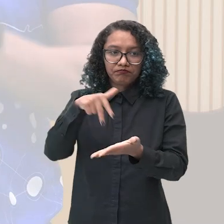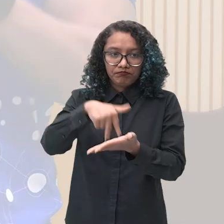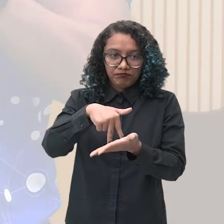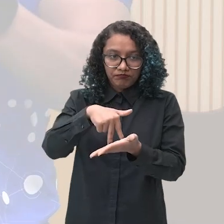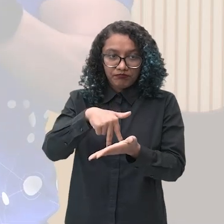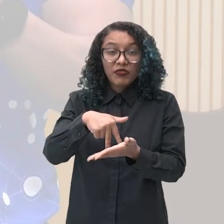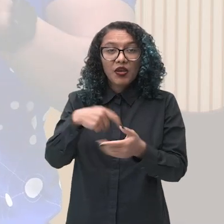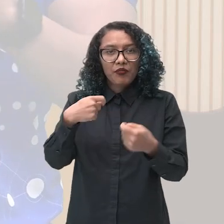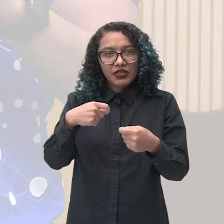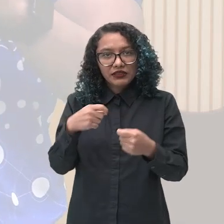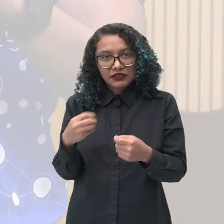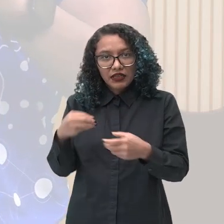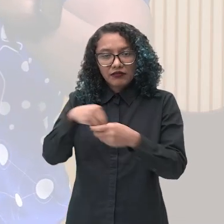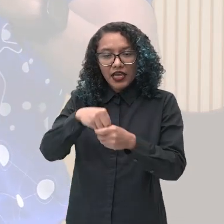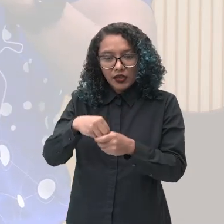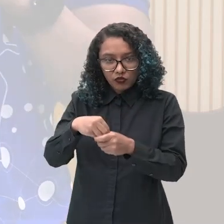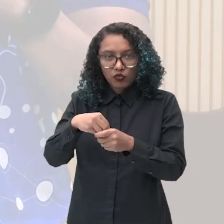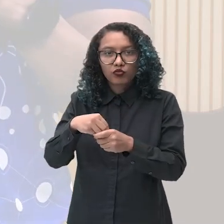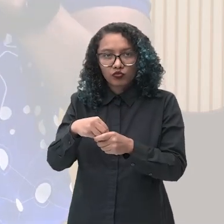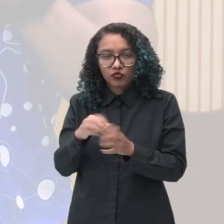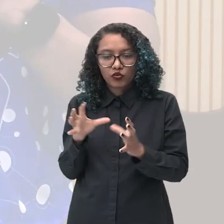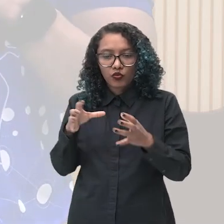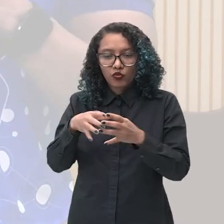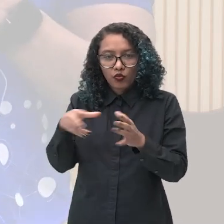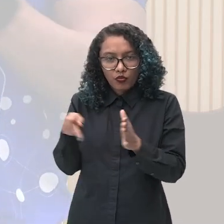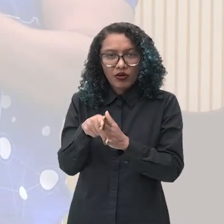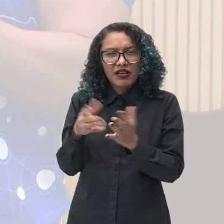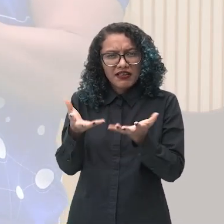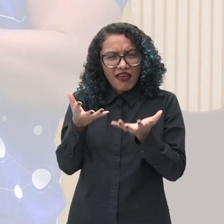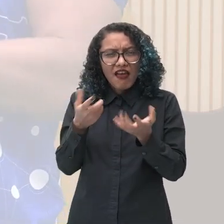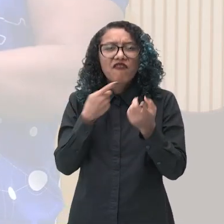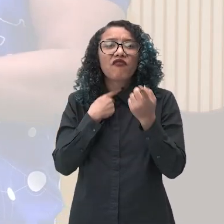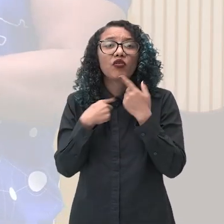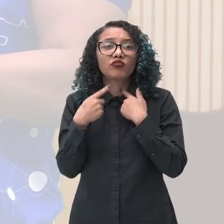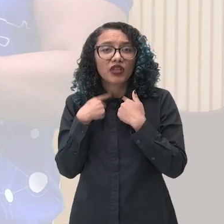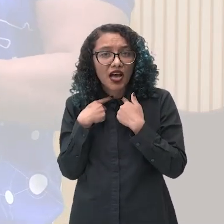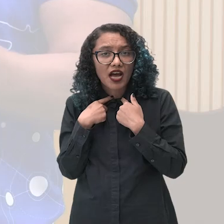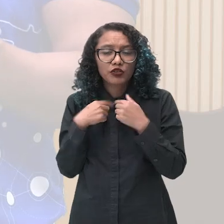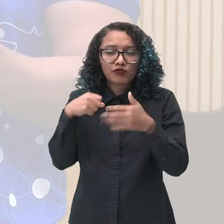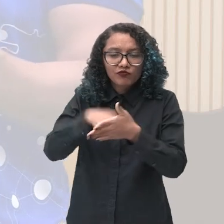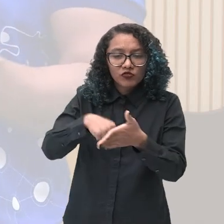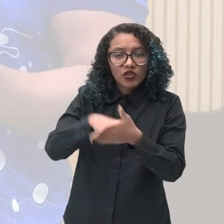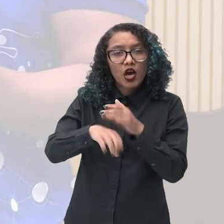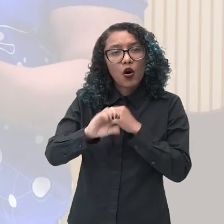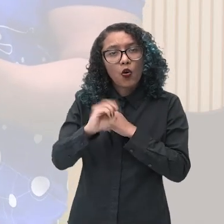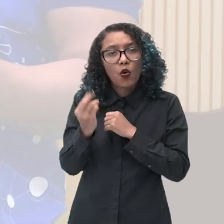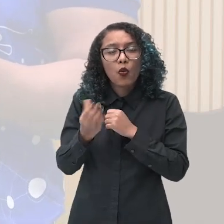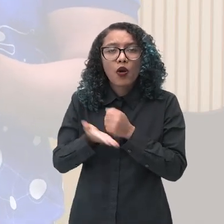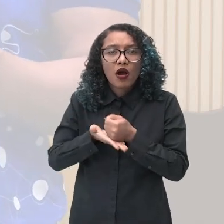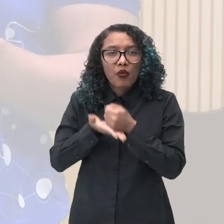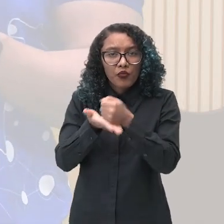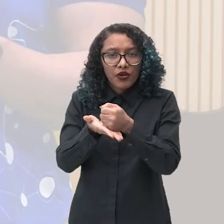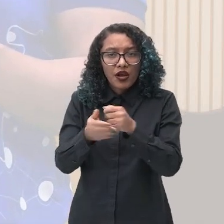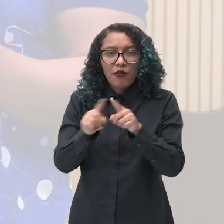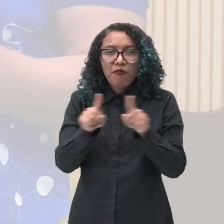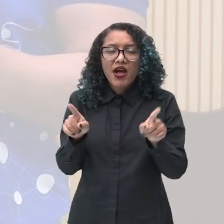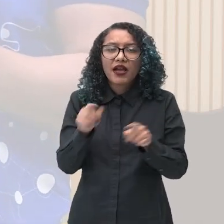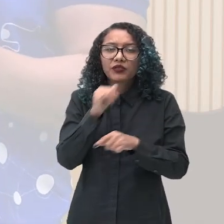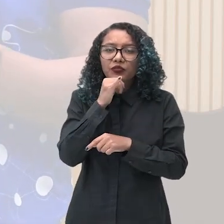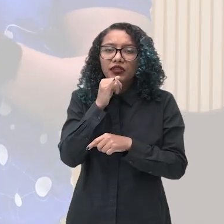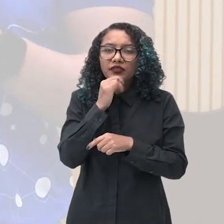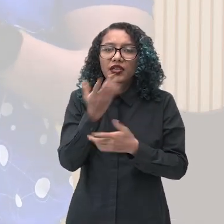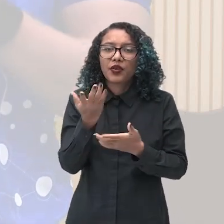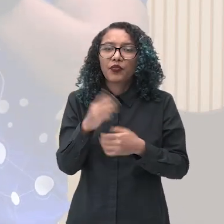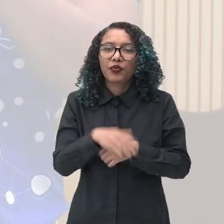pertencer àquela causa, né? Tem que ser uma causa que ela queira lutar, ou então apoiar, por exemplo. Mas esse apoio não pode ser ali